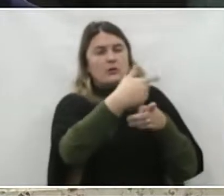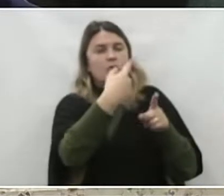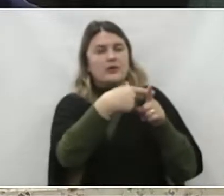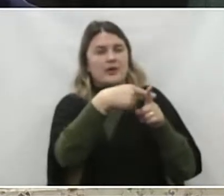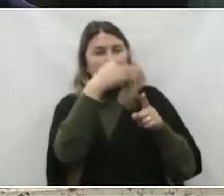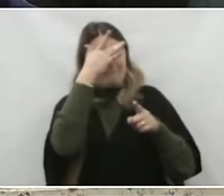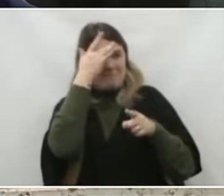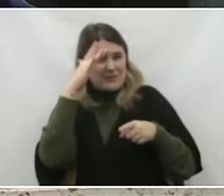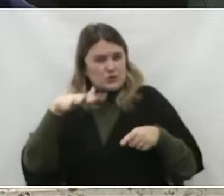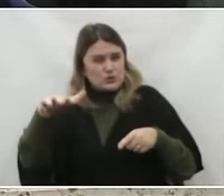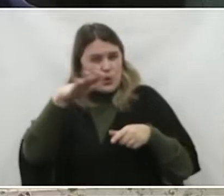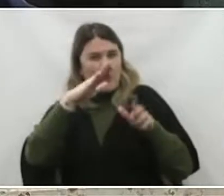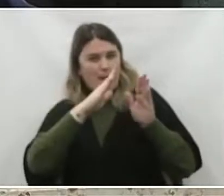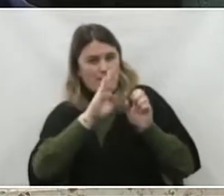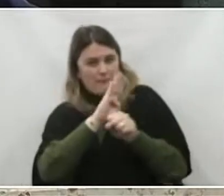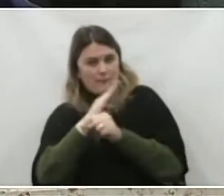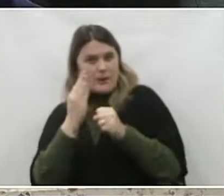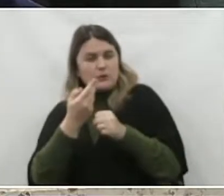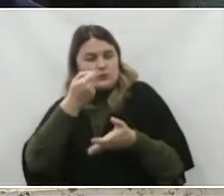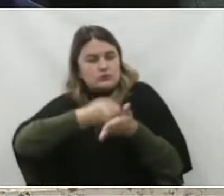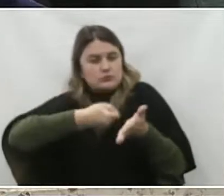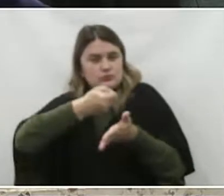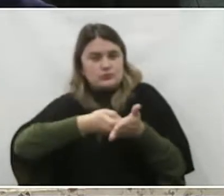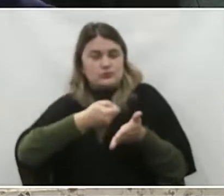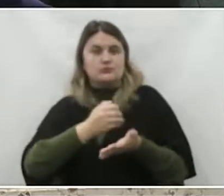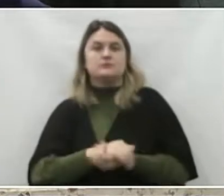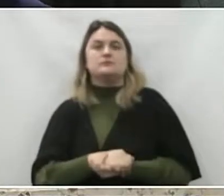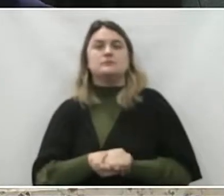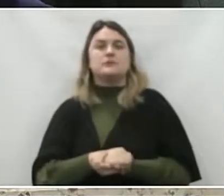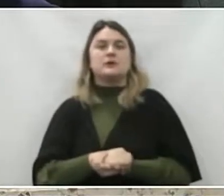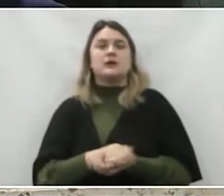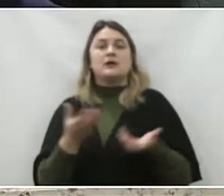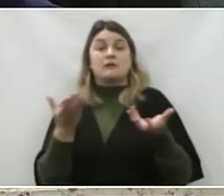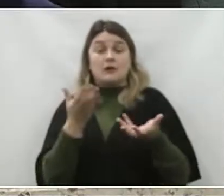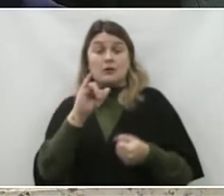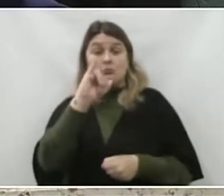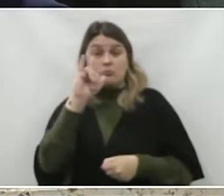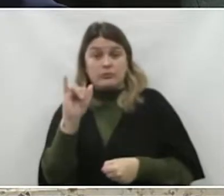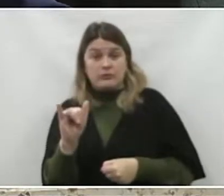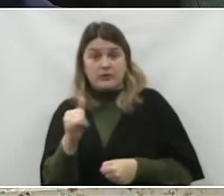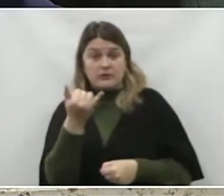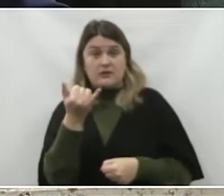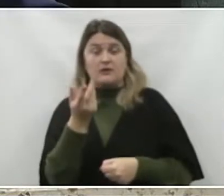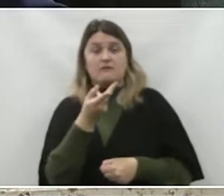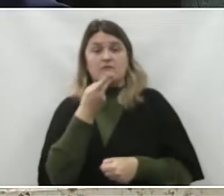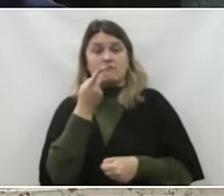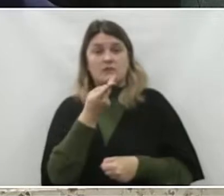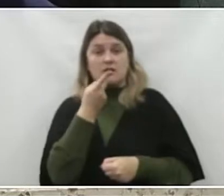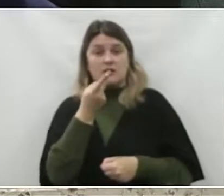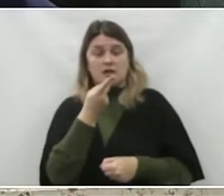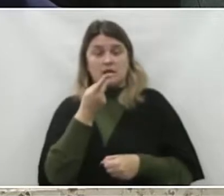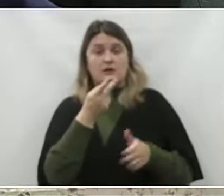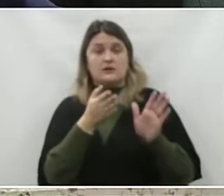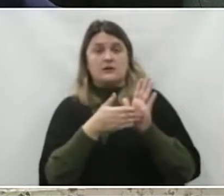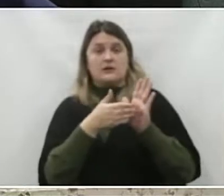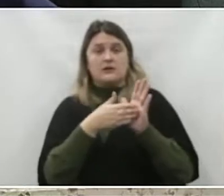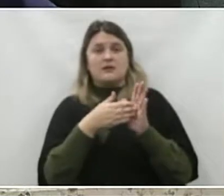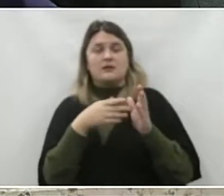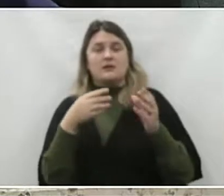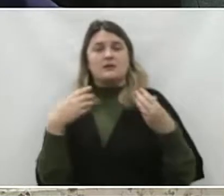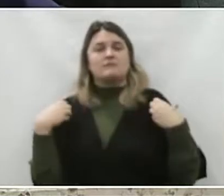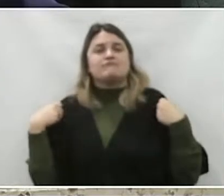conseguir e que agora se torna realidade quero aproveitar também destacar aqui a campanha